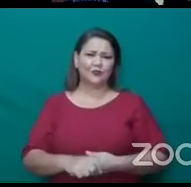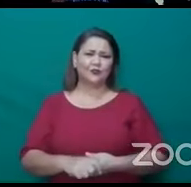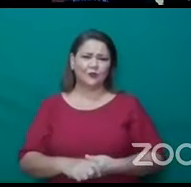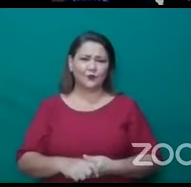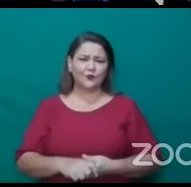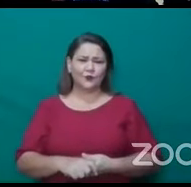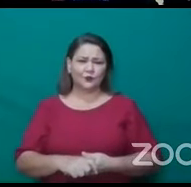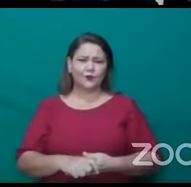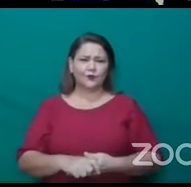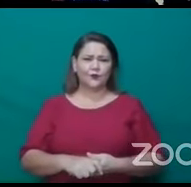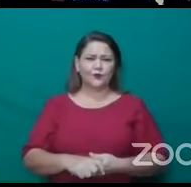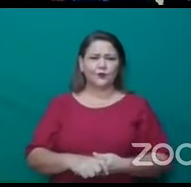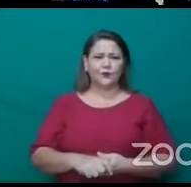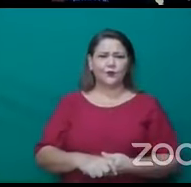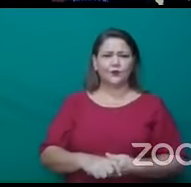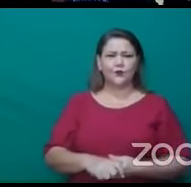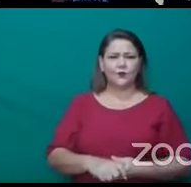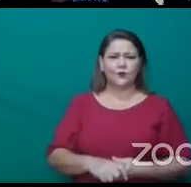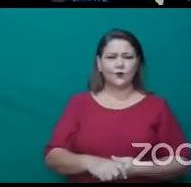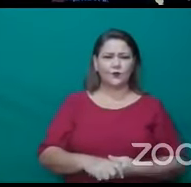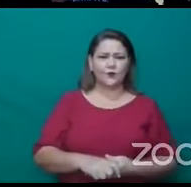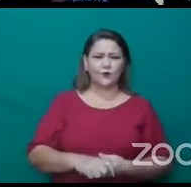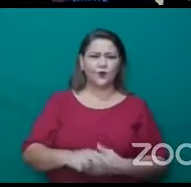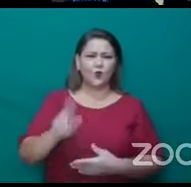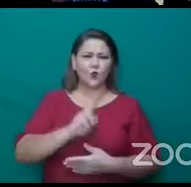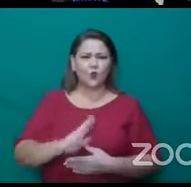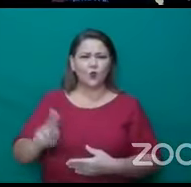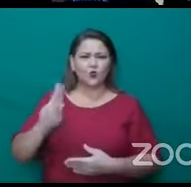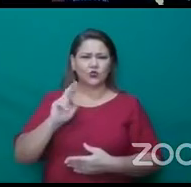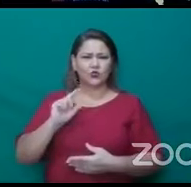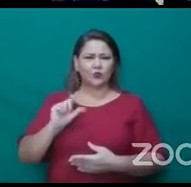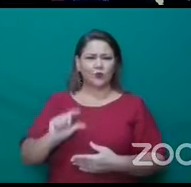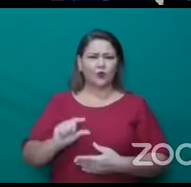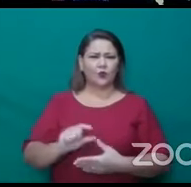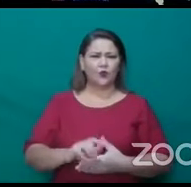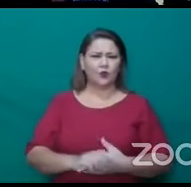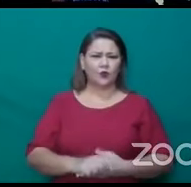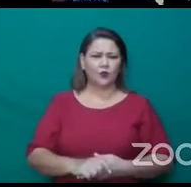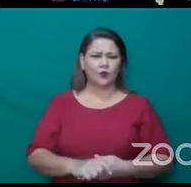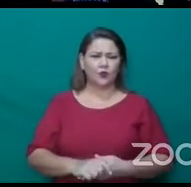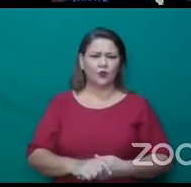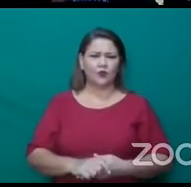formato mesmo. Inclusive, a gente usa um pouco do found footage, né? Que é ela se